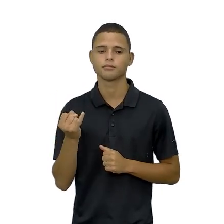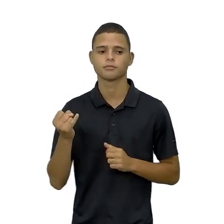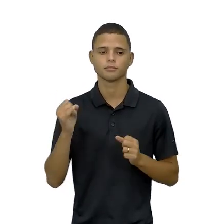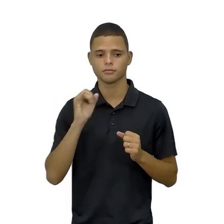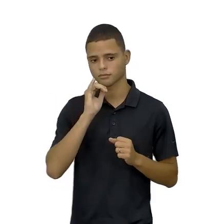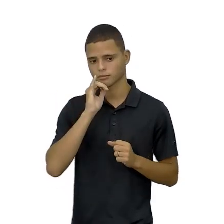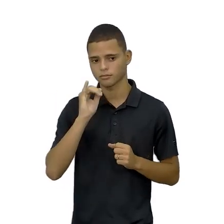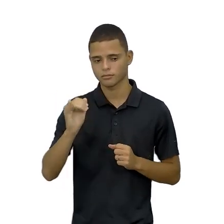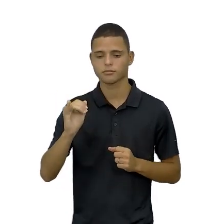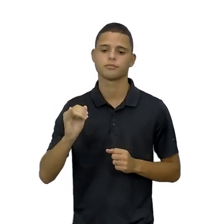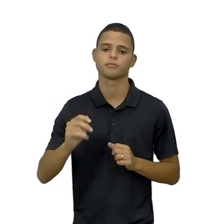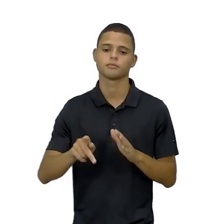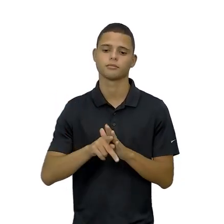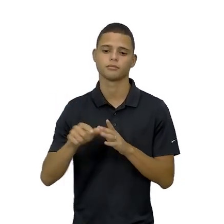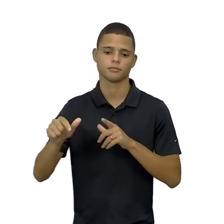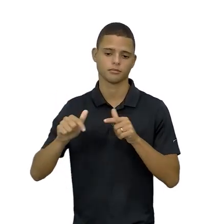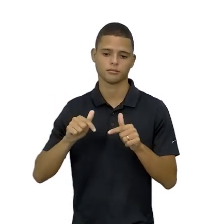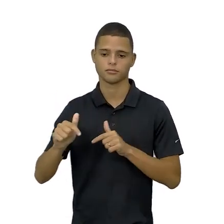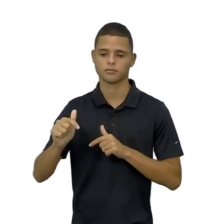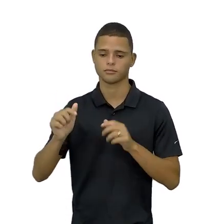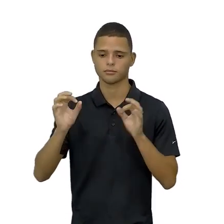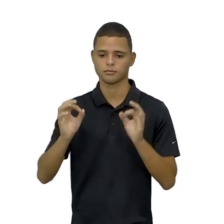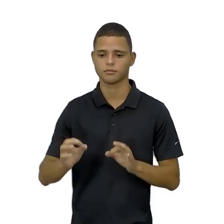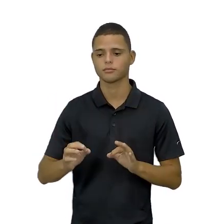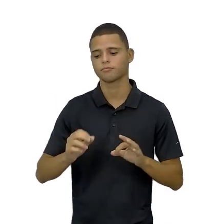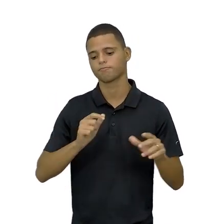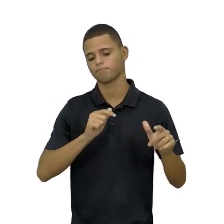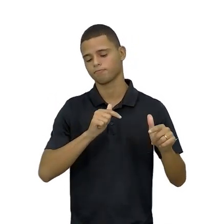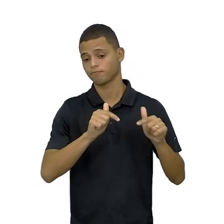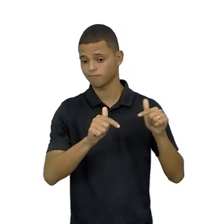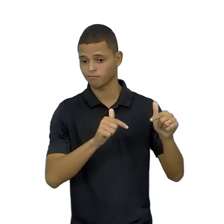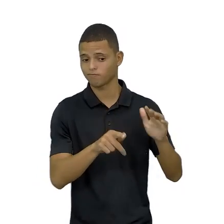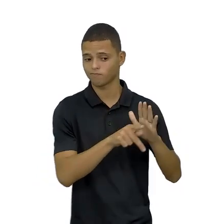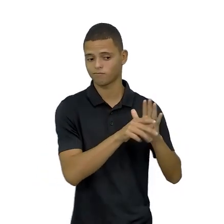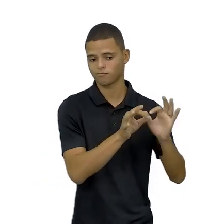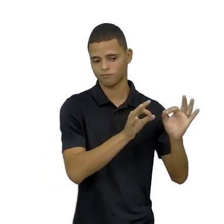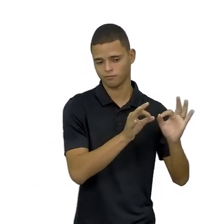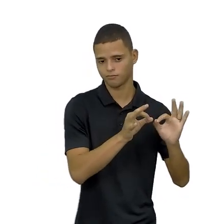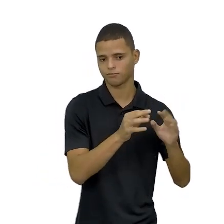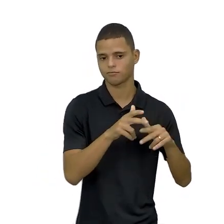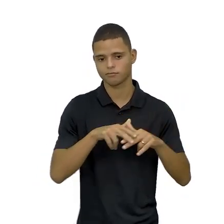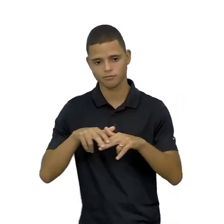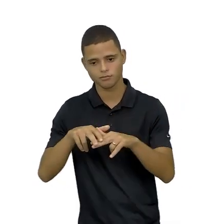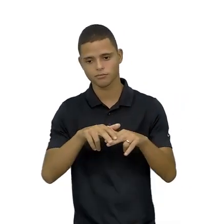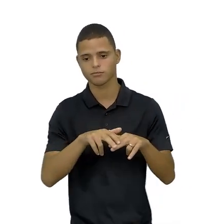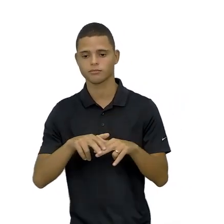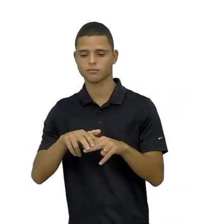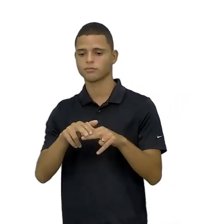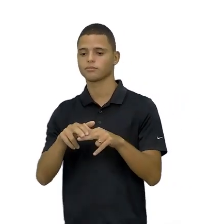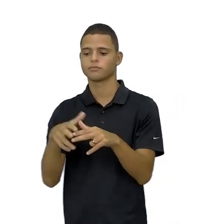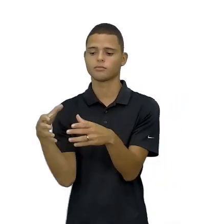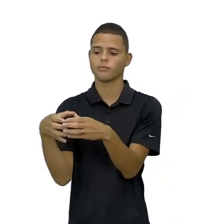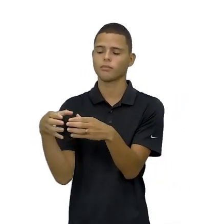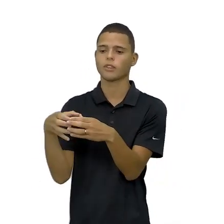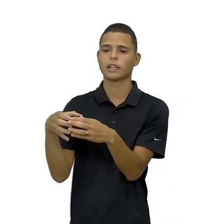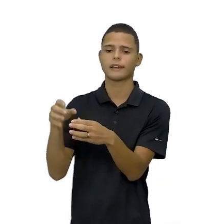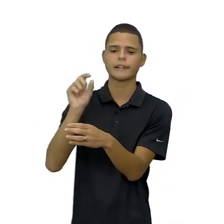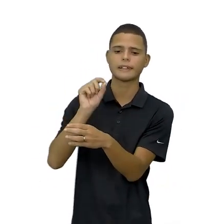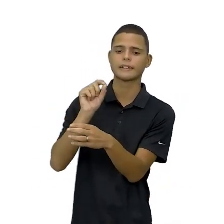demarcadas no trabalho efetivo do nosso planejamento, né? A recuperação dentro da mesma turma, quem a gente